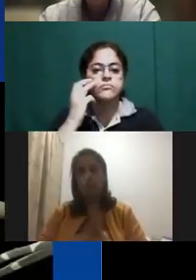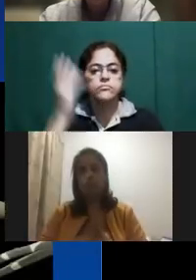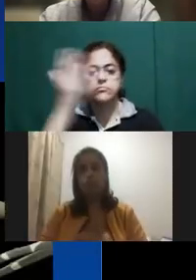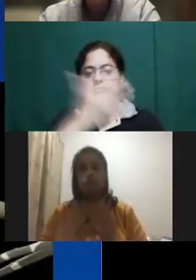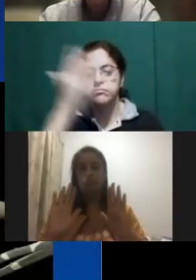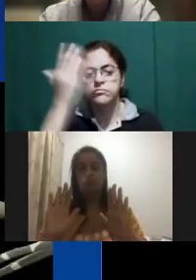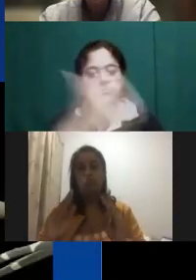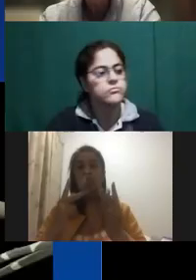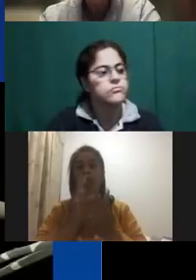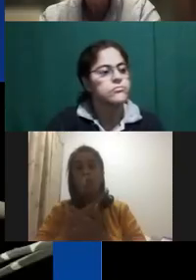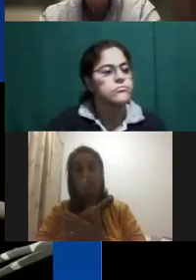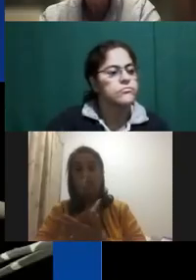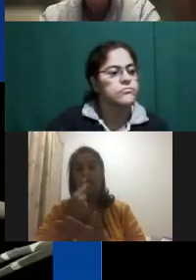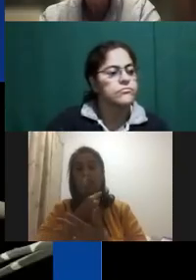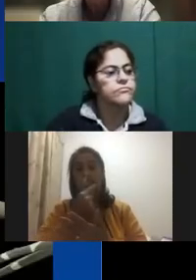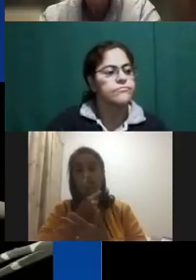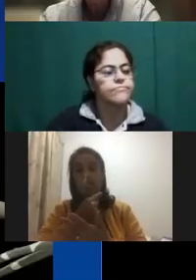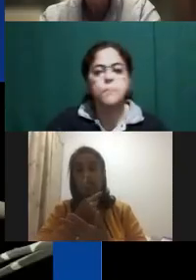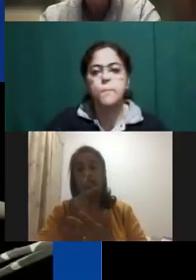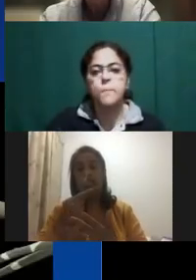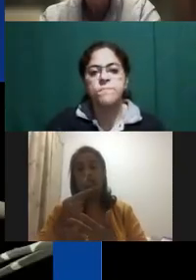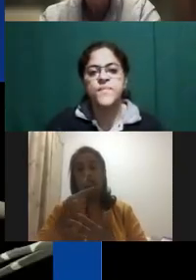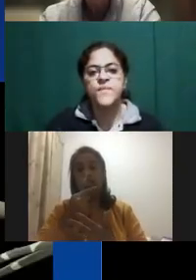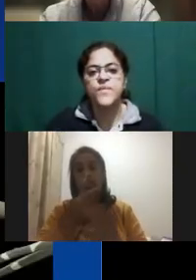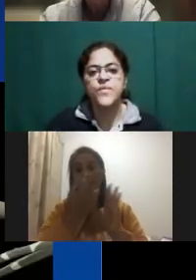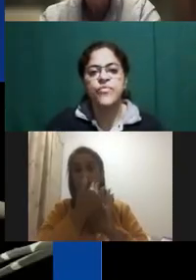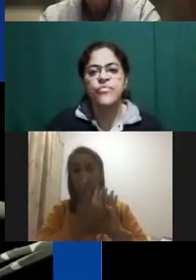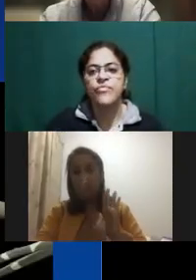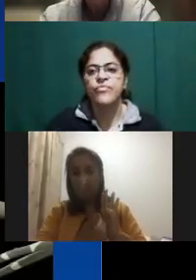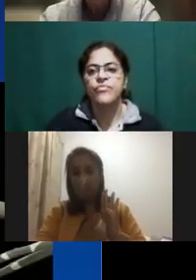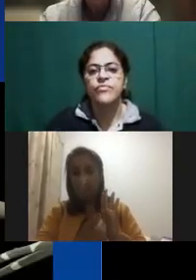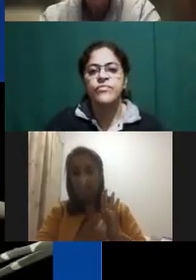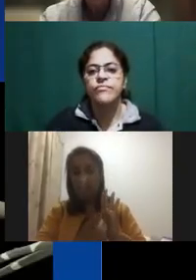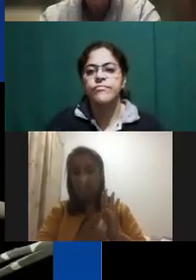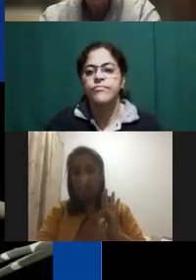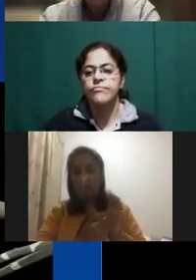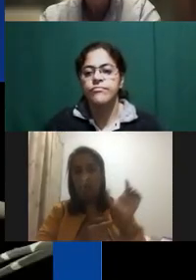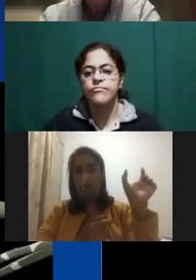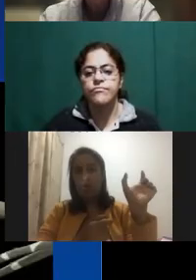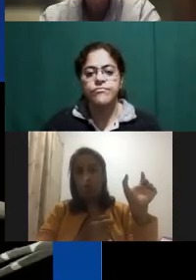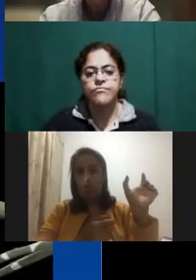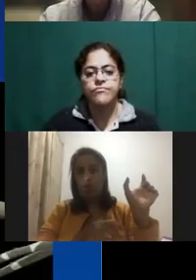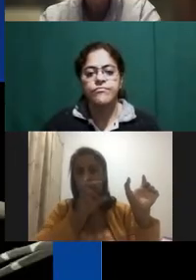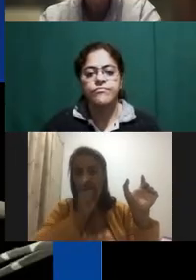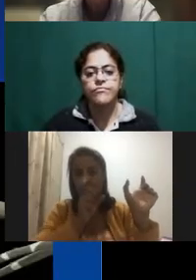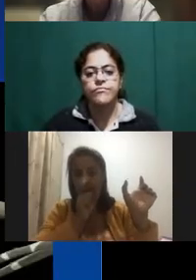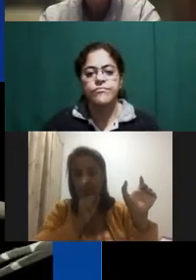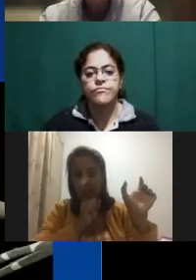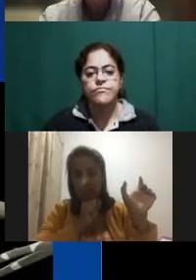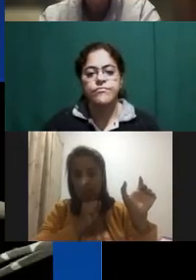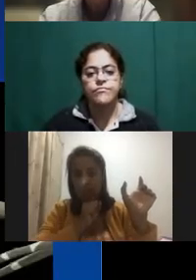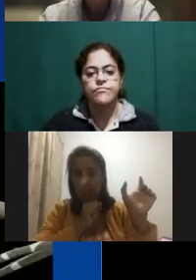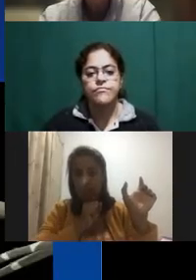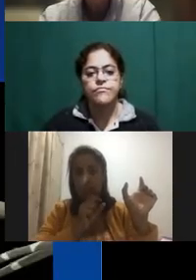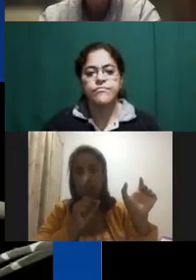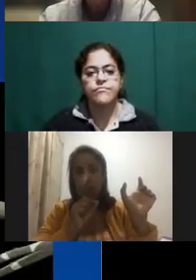um ligamento que a gente tem aqui, chamado ligamento nucal. É o ligamento que sai aqui